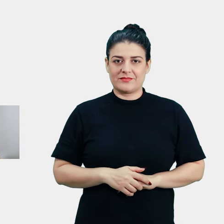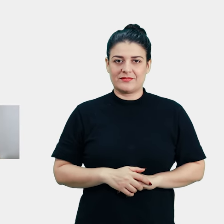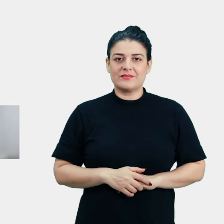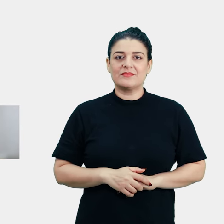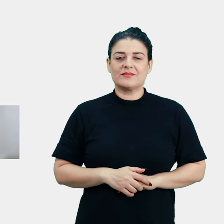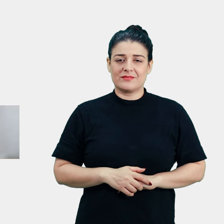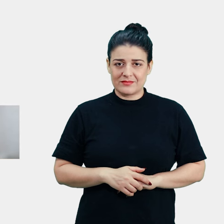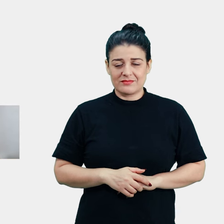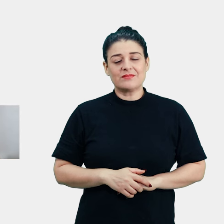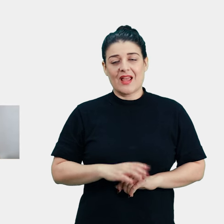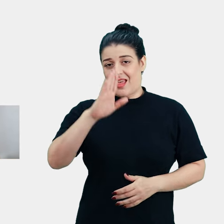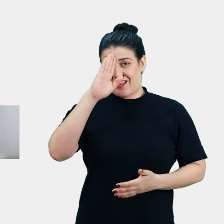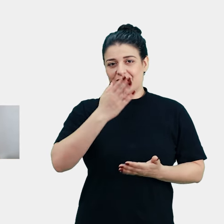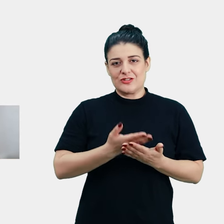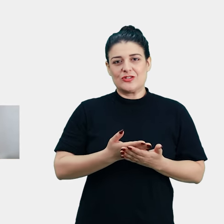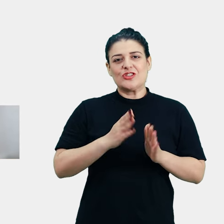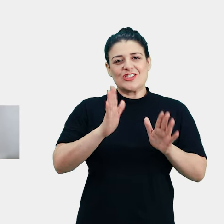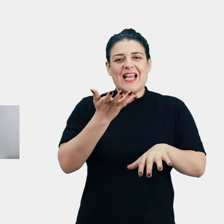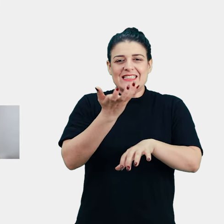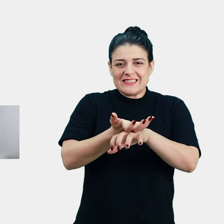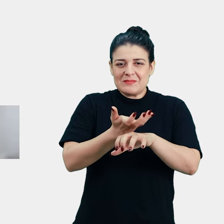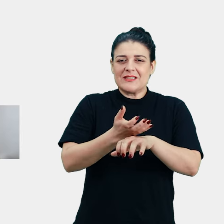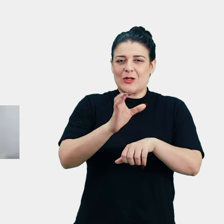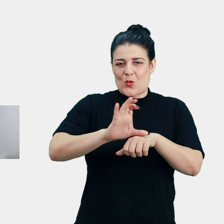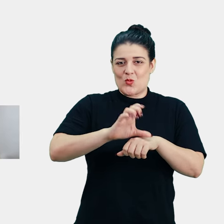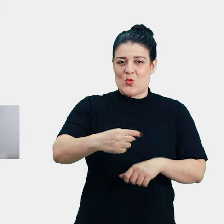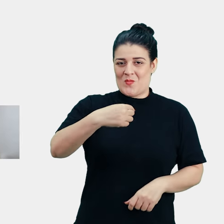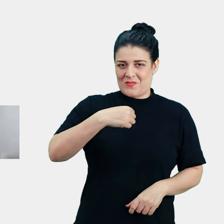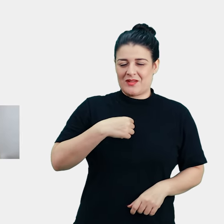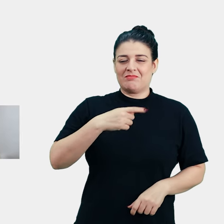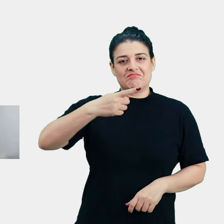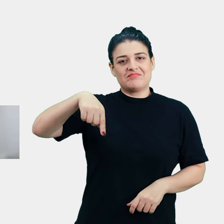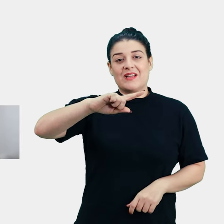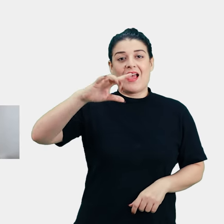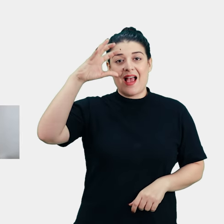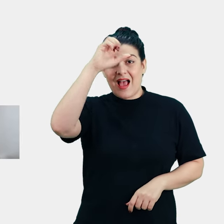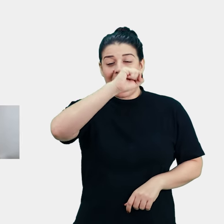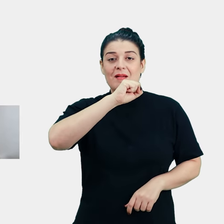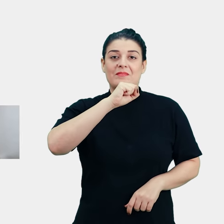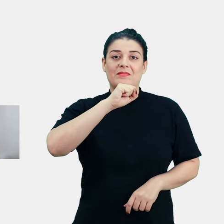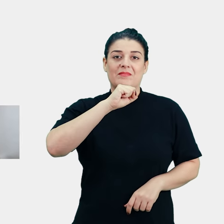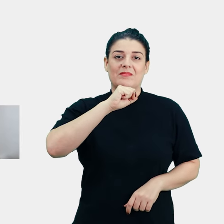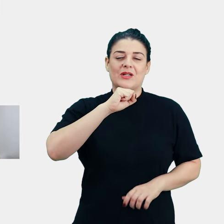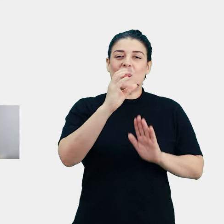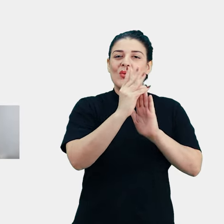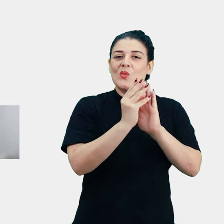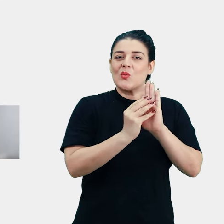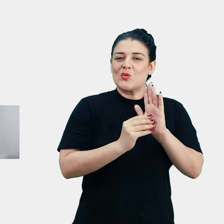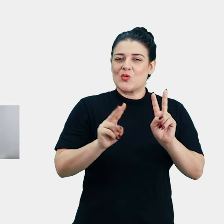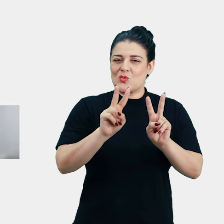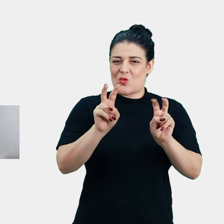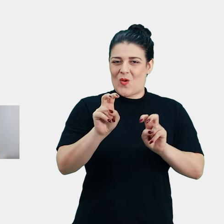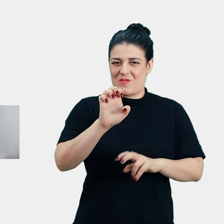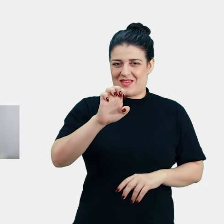já fez provavelmente a disciplina, onde vocês aprendem aí alguns conteúdos da espectrometria